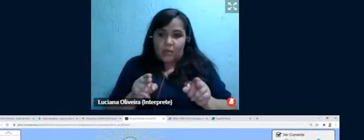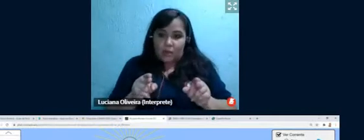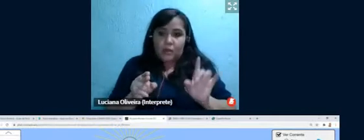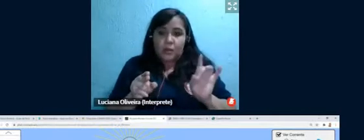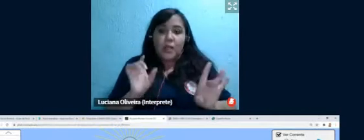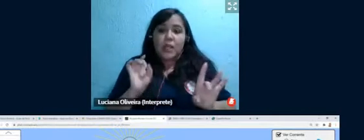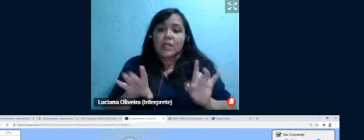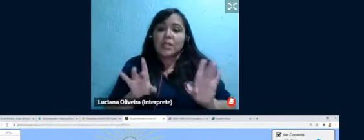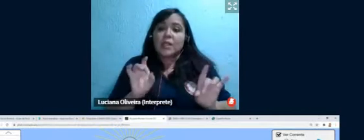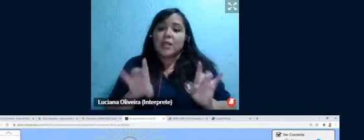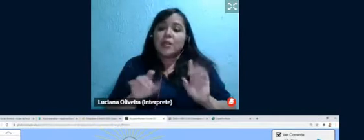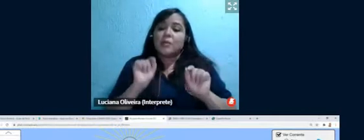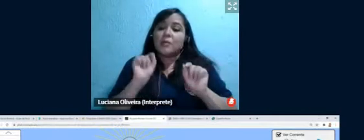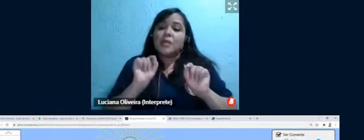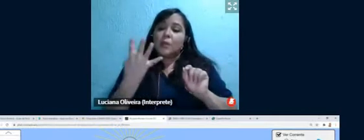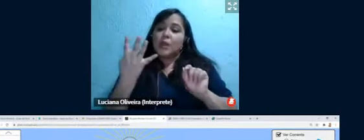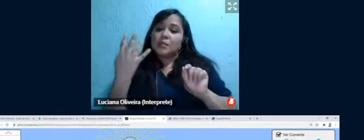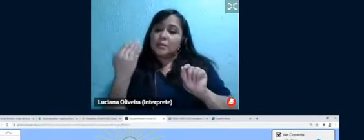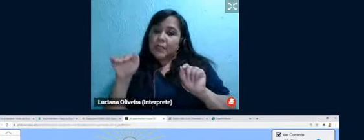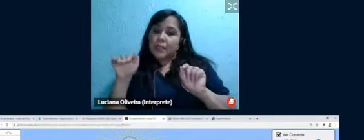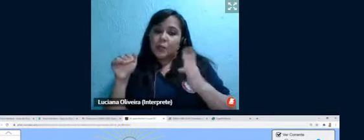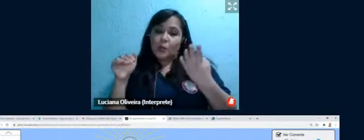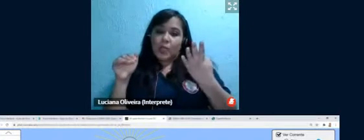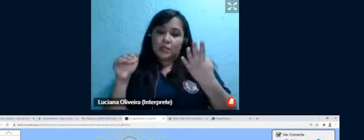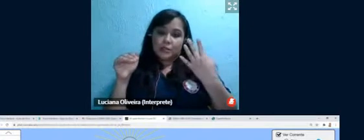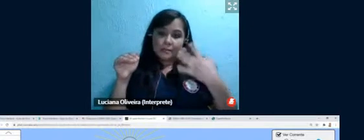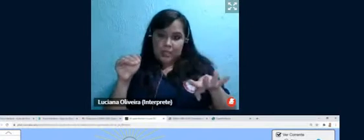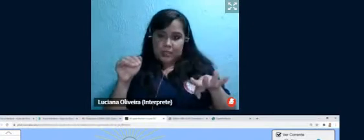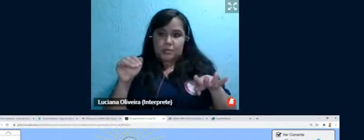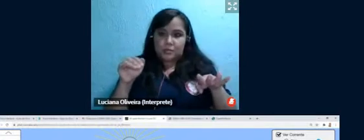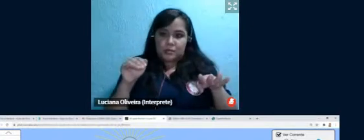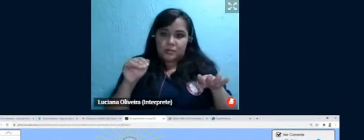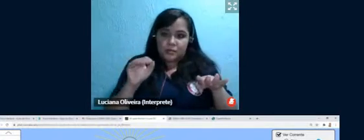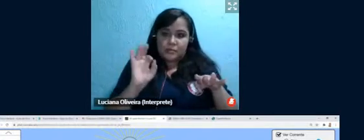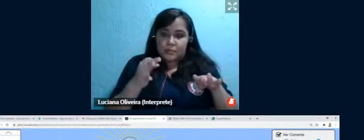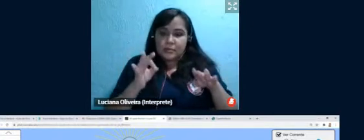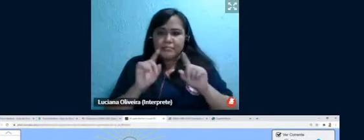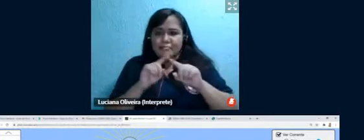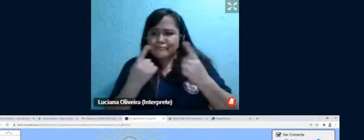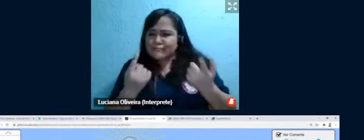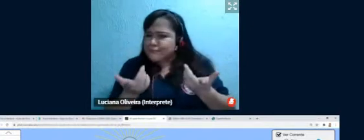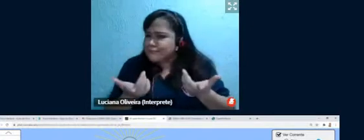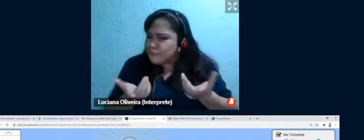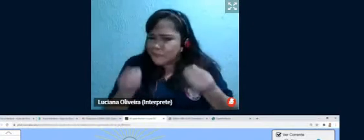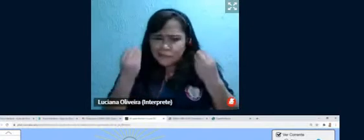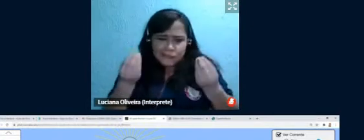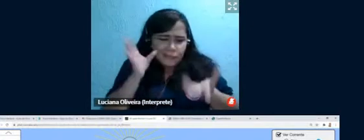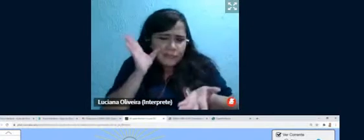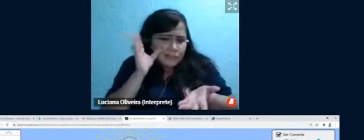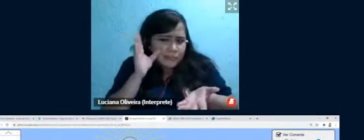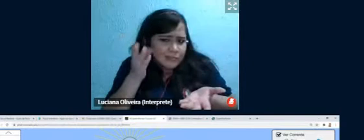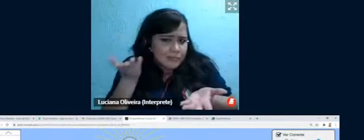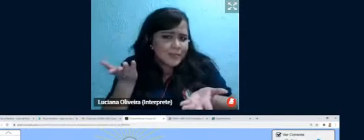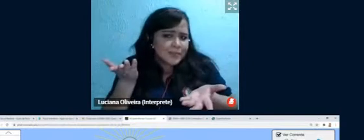com a metade, 4,5. Aí você pode se perguntar, né? Você é curioso, e sempre há o curioso, vai dizer assim, o curioso ou